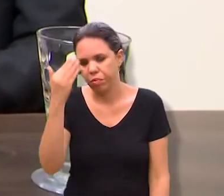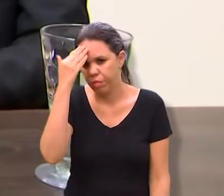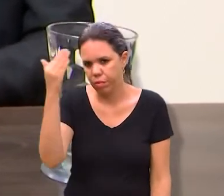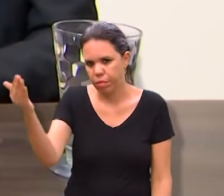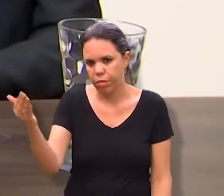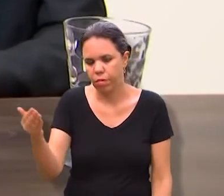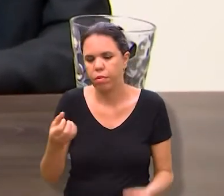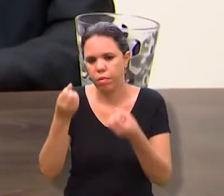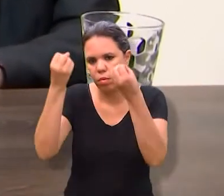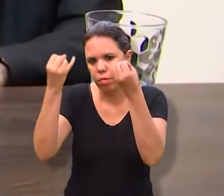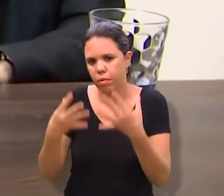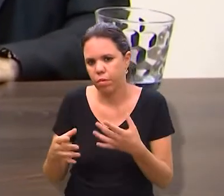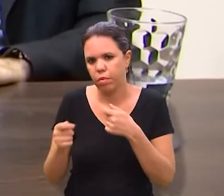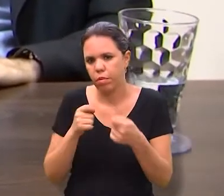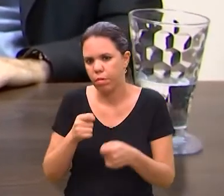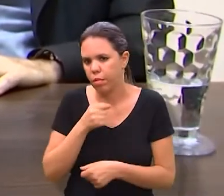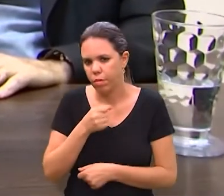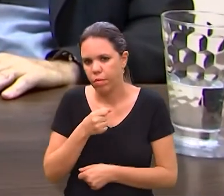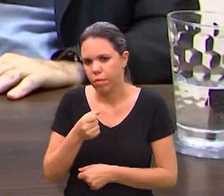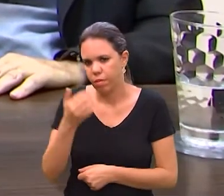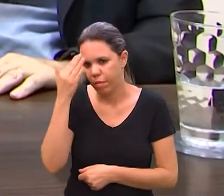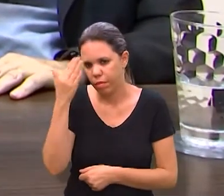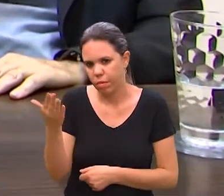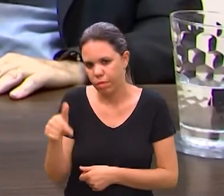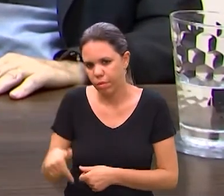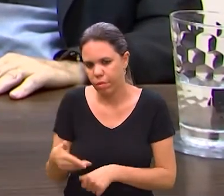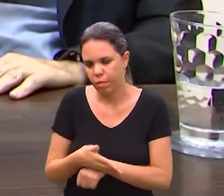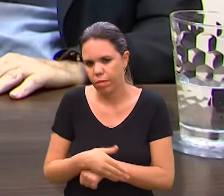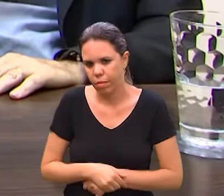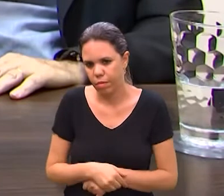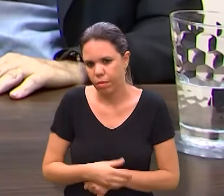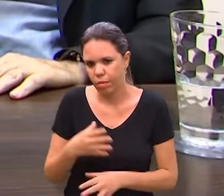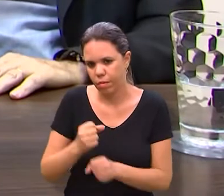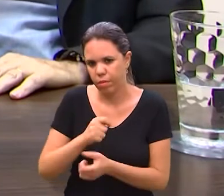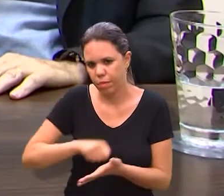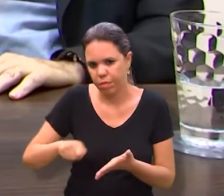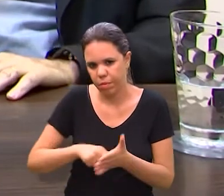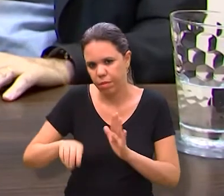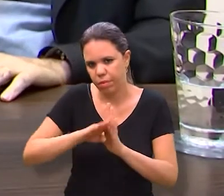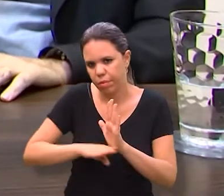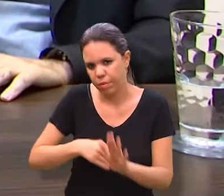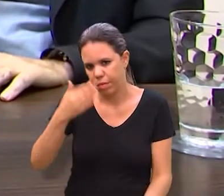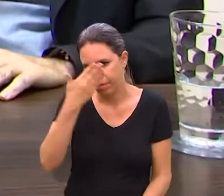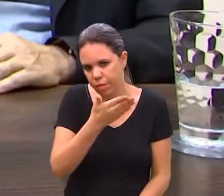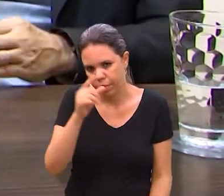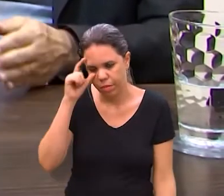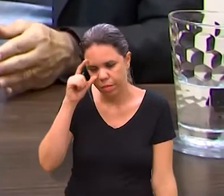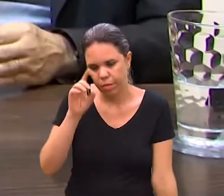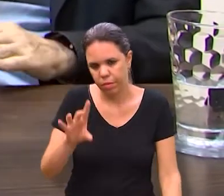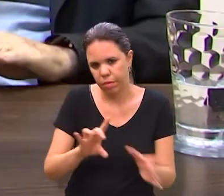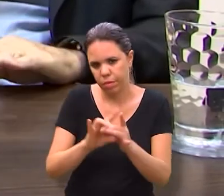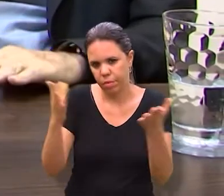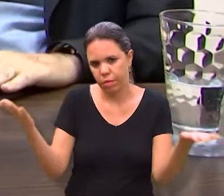muito obrigado pelas explicações e a gente agradece aqui a sua participação na Ponta do Lápis. Eu que agradeço, Michel, fico